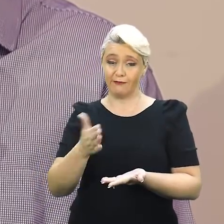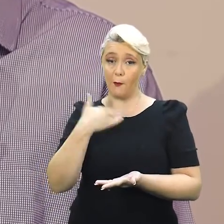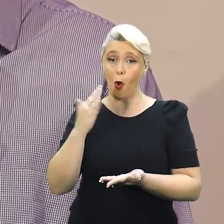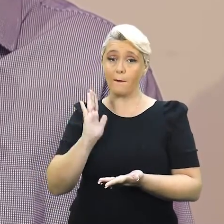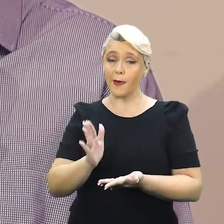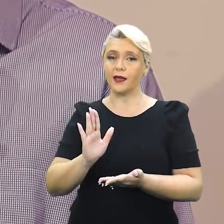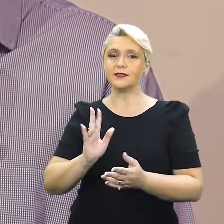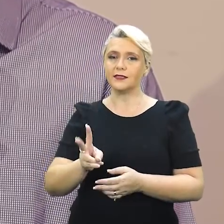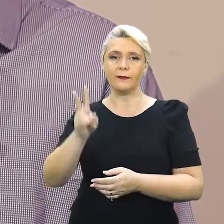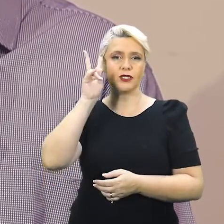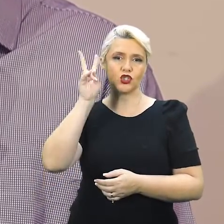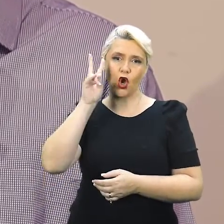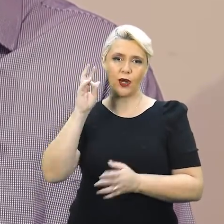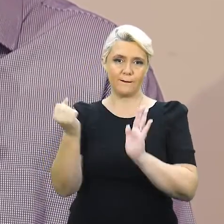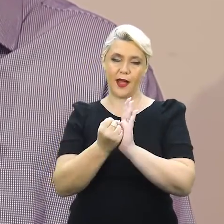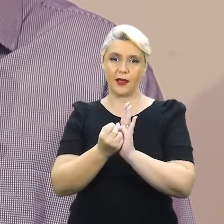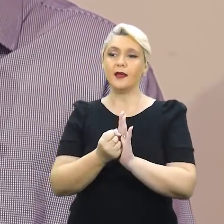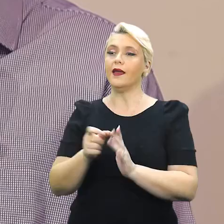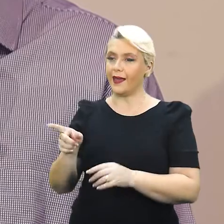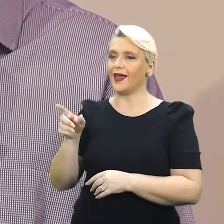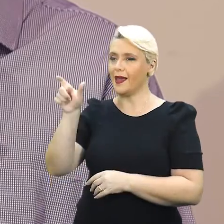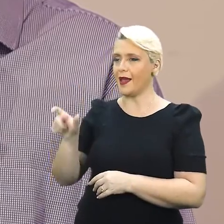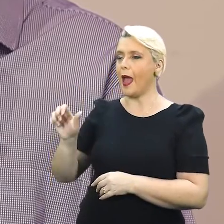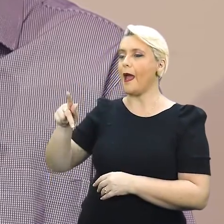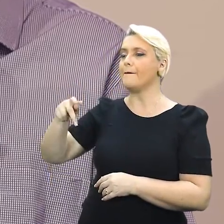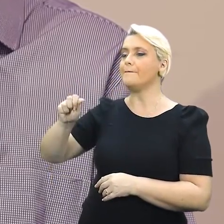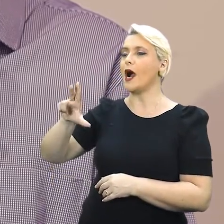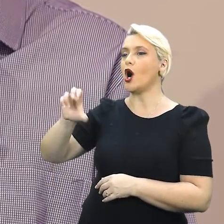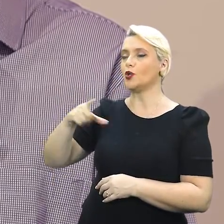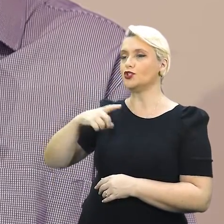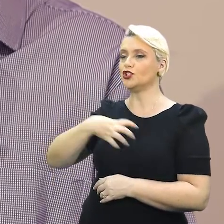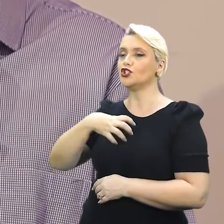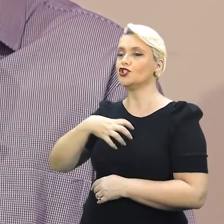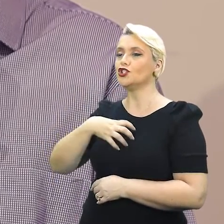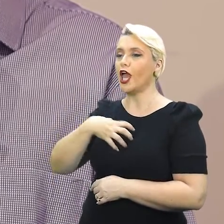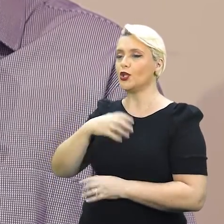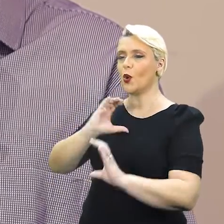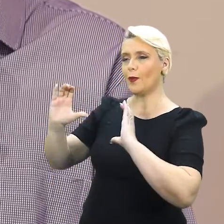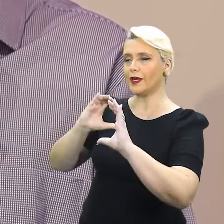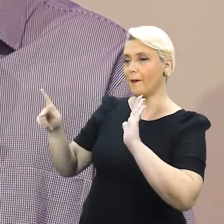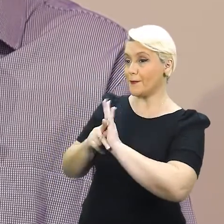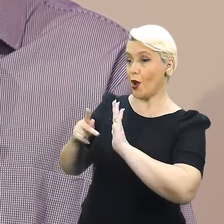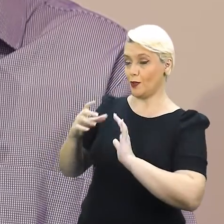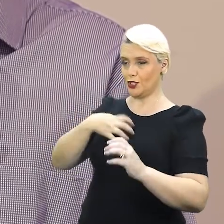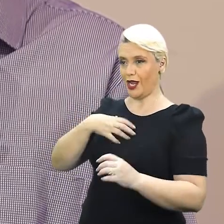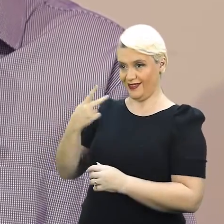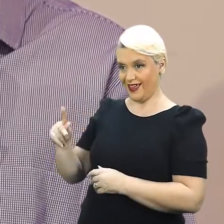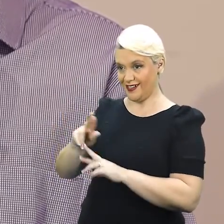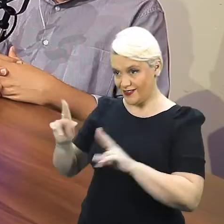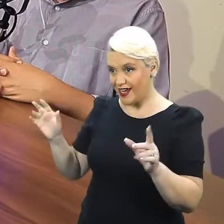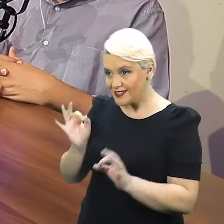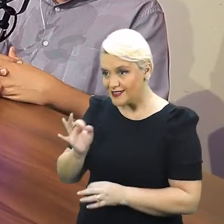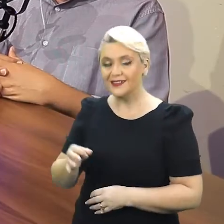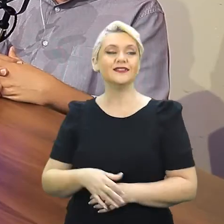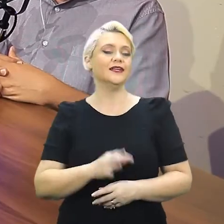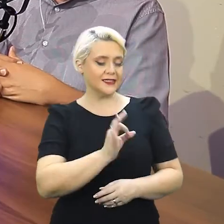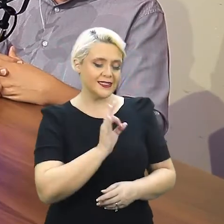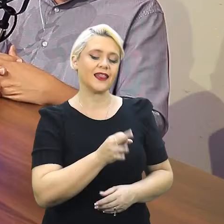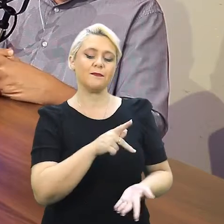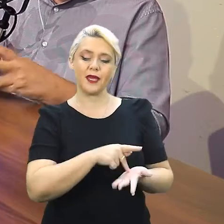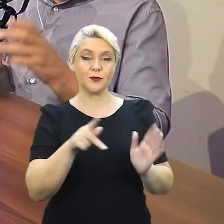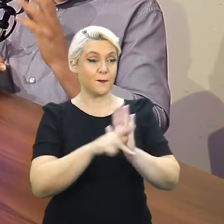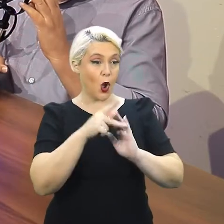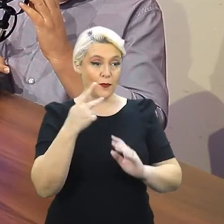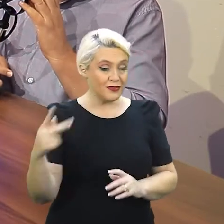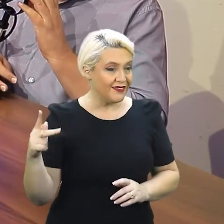insubstituíveis. Aham. E, E o Paulo Francis tinha todo um jeito de comunicar, um jeito diferente, um estilo todo próprio, não é isso?